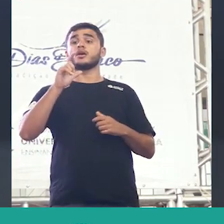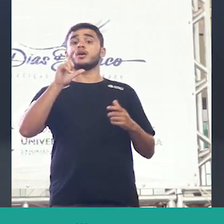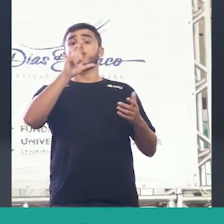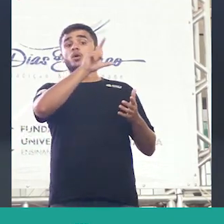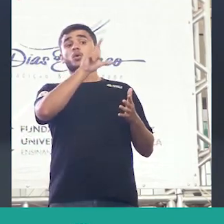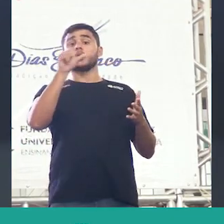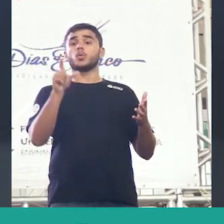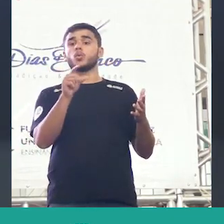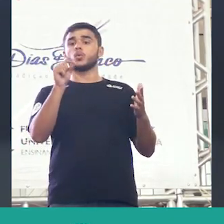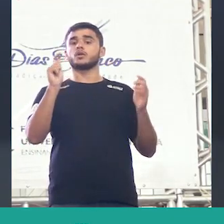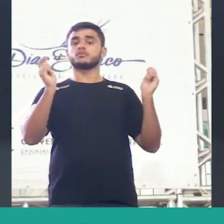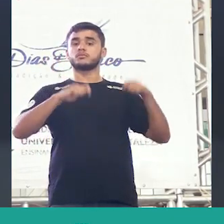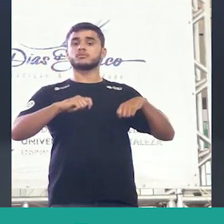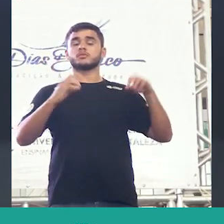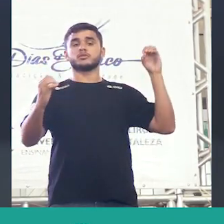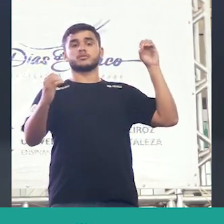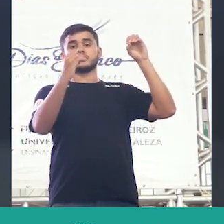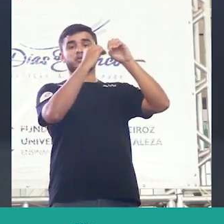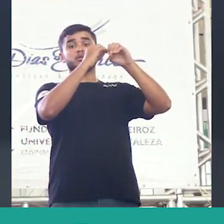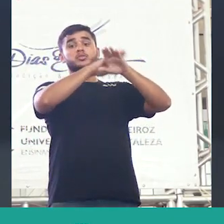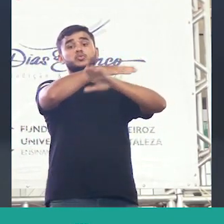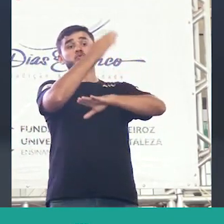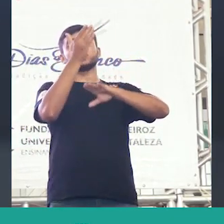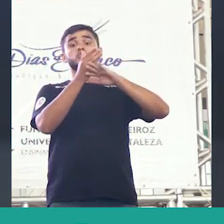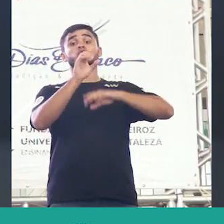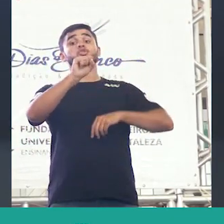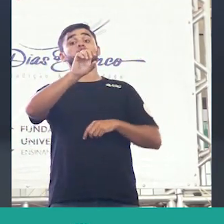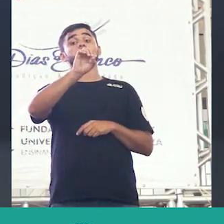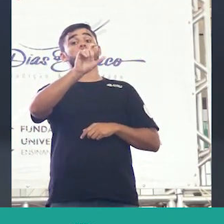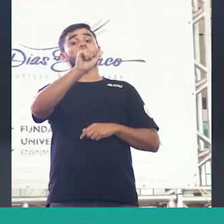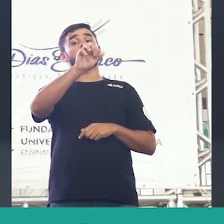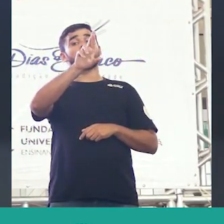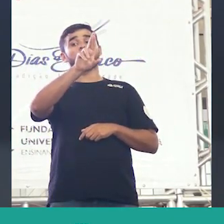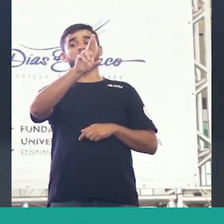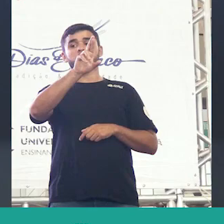a lua que é capaz de provocar o eclipse solar?